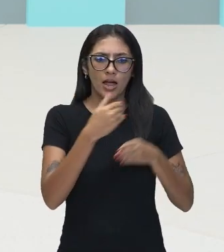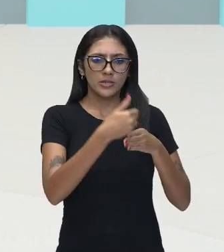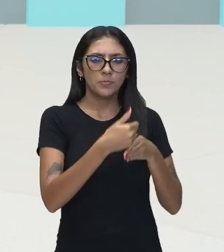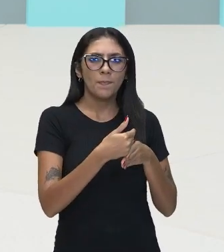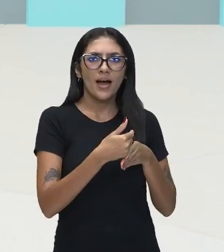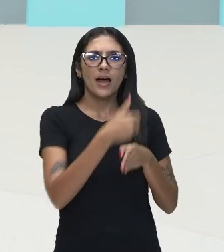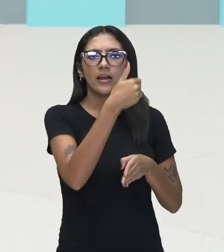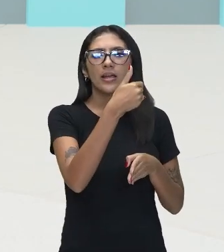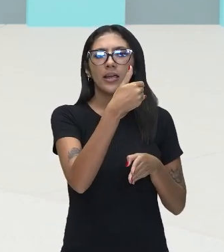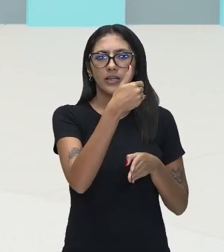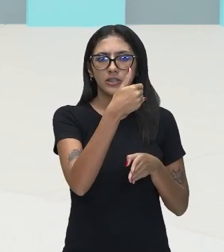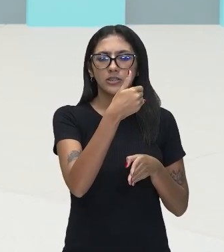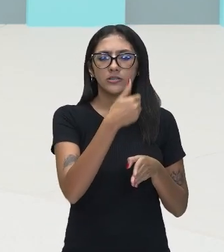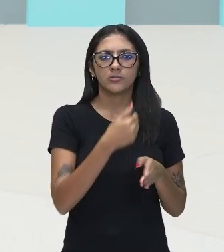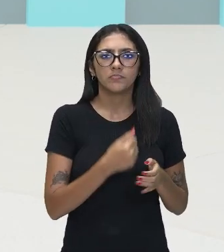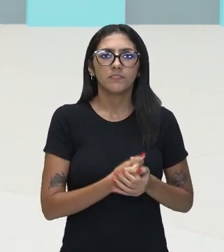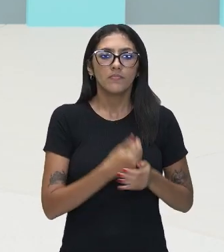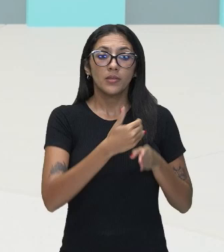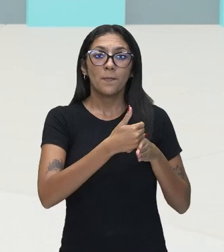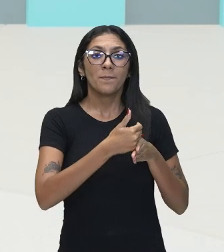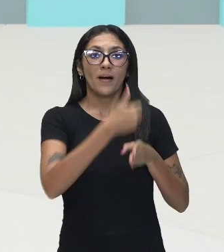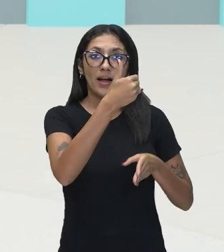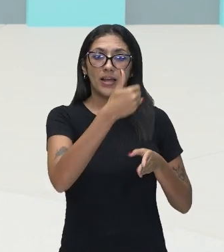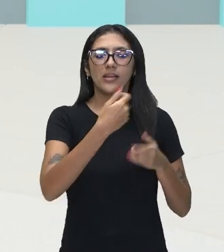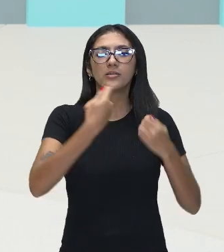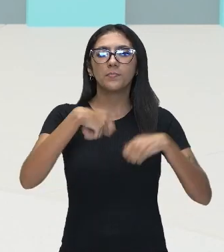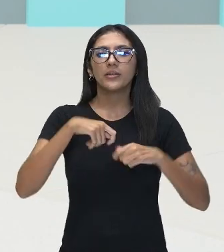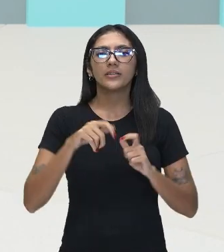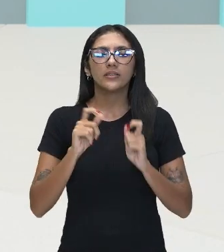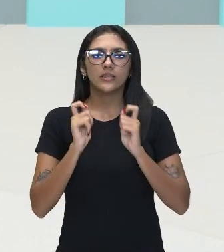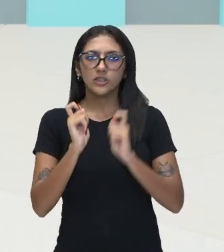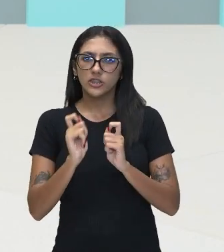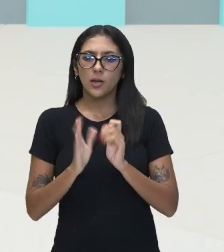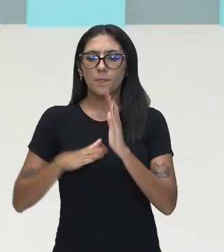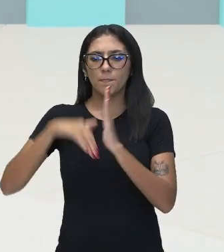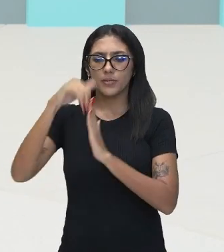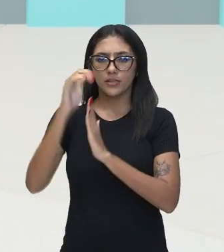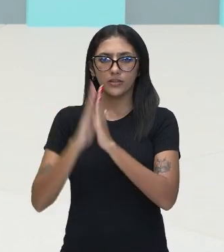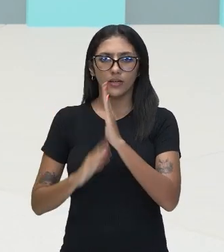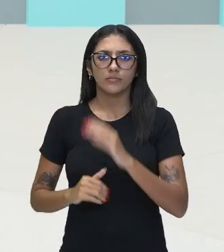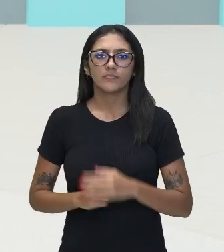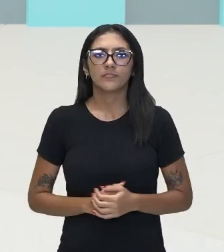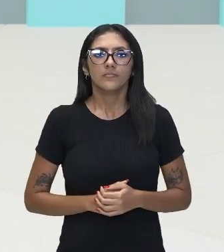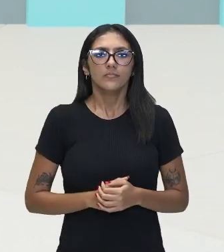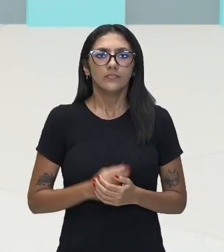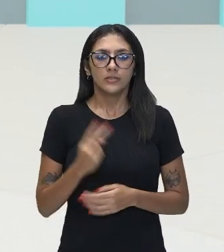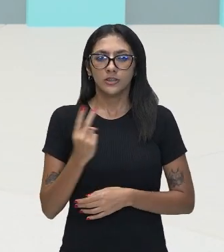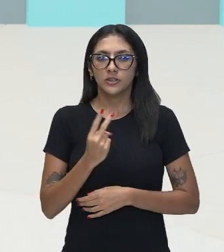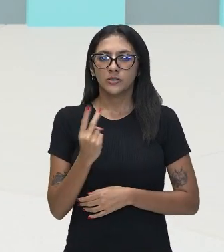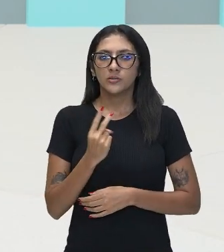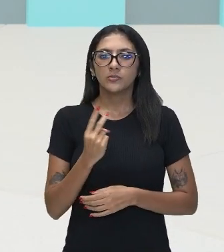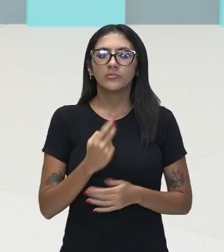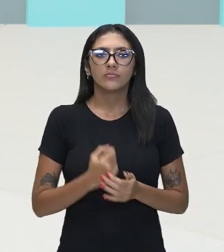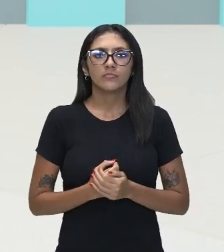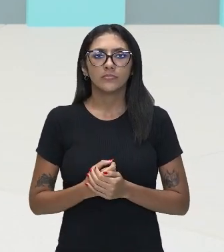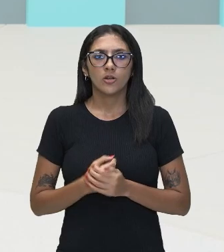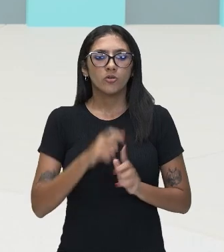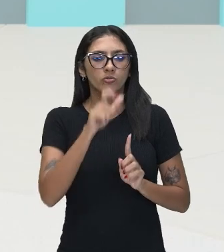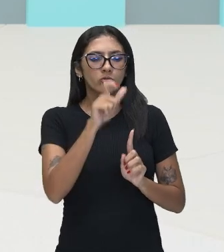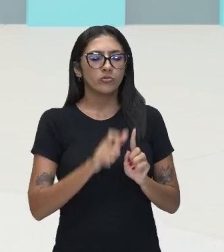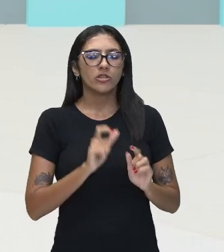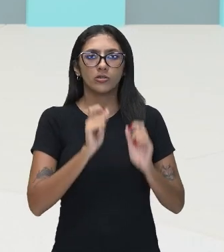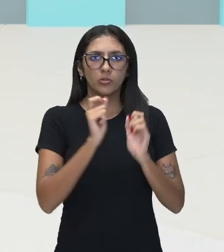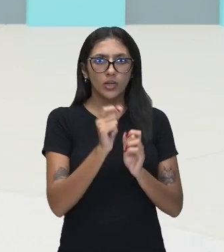paredes precisam ser pintadas. No segundo exemplo, o sujeito, os